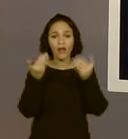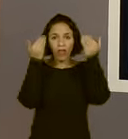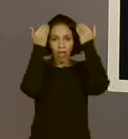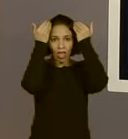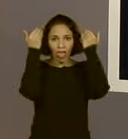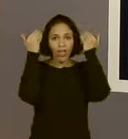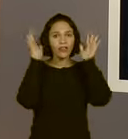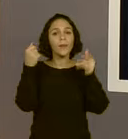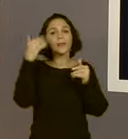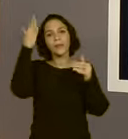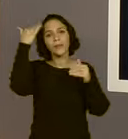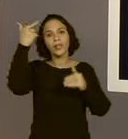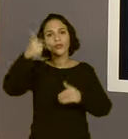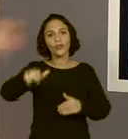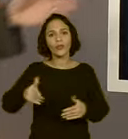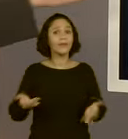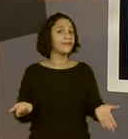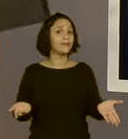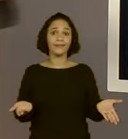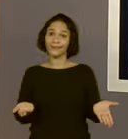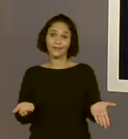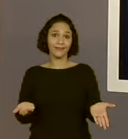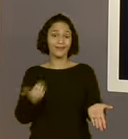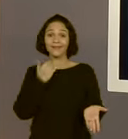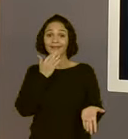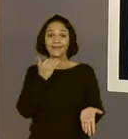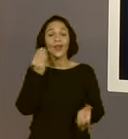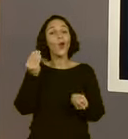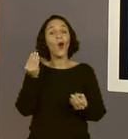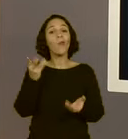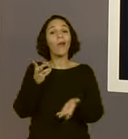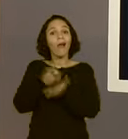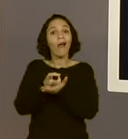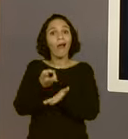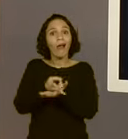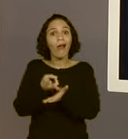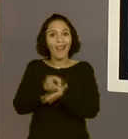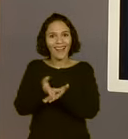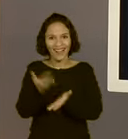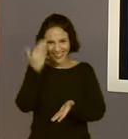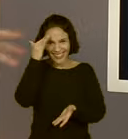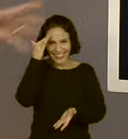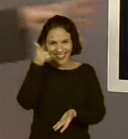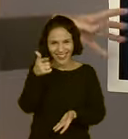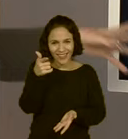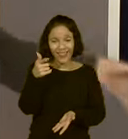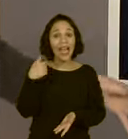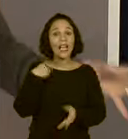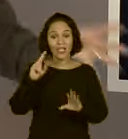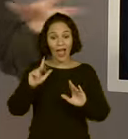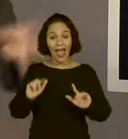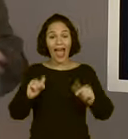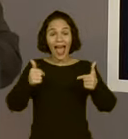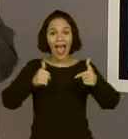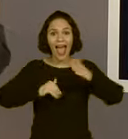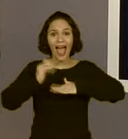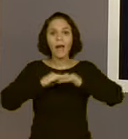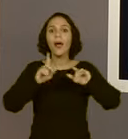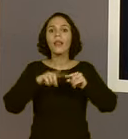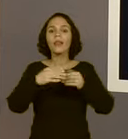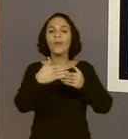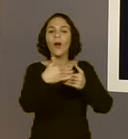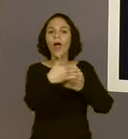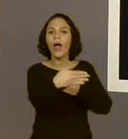agora já temos problema aí para manter e sustentar esse sonho. Tá claro, pessoal? Não adianta só realizar, tem que ver se você